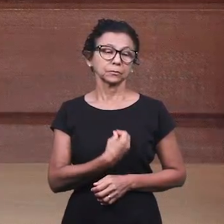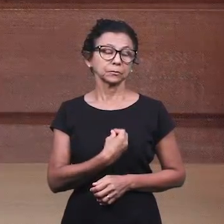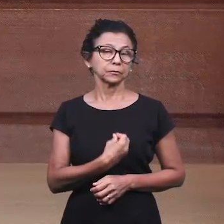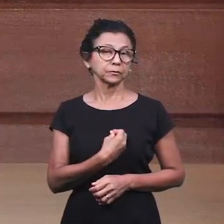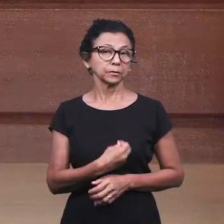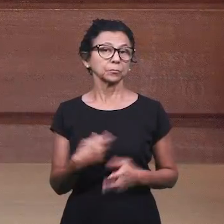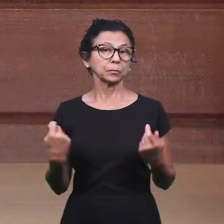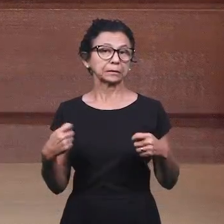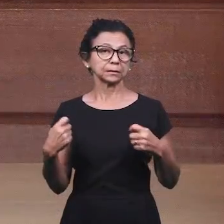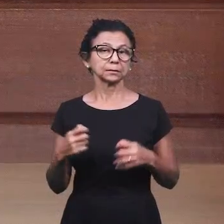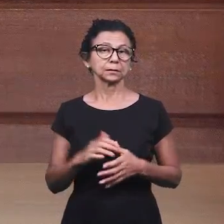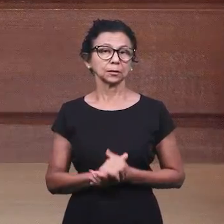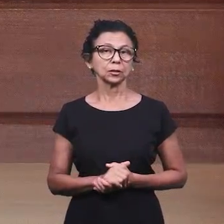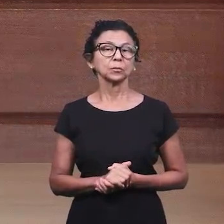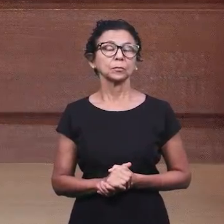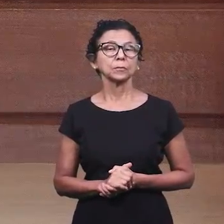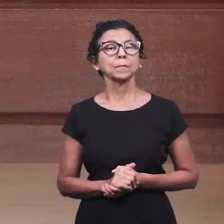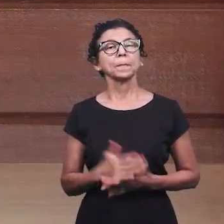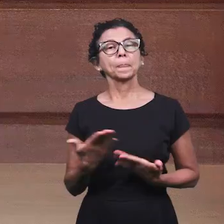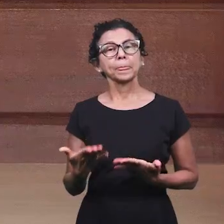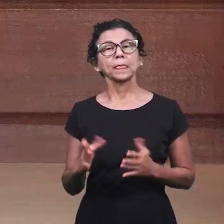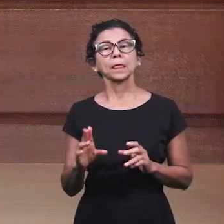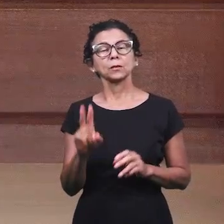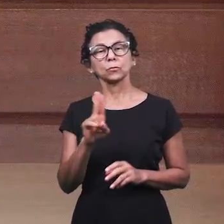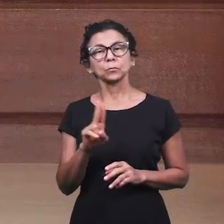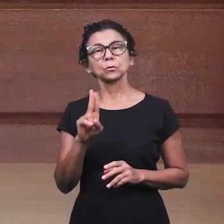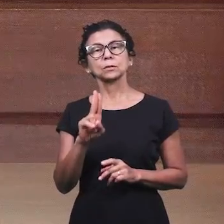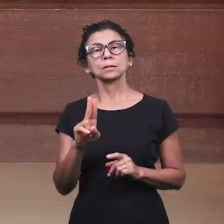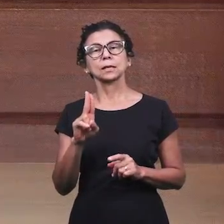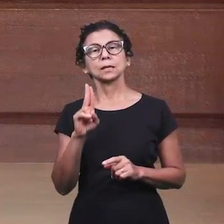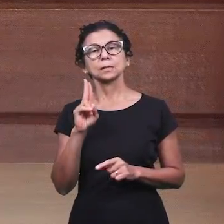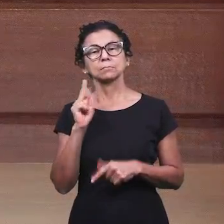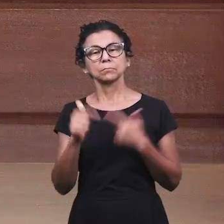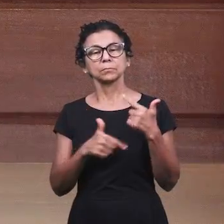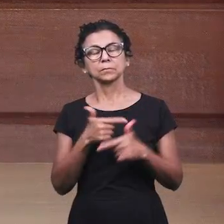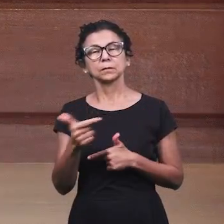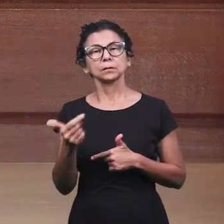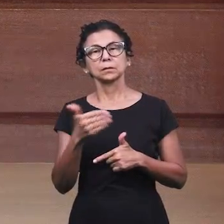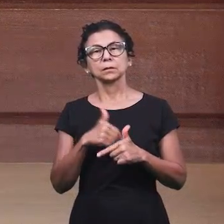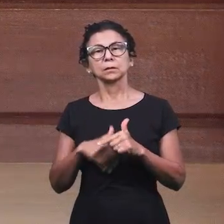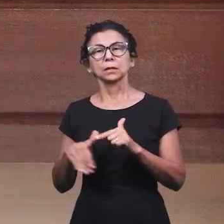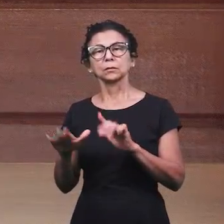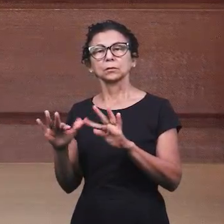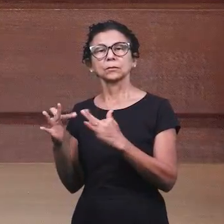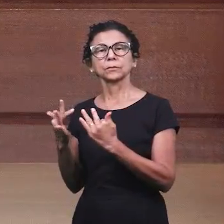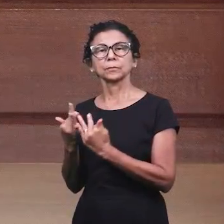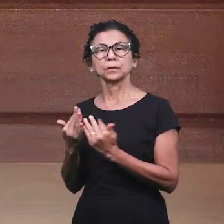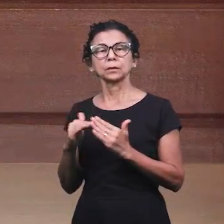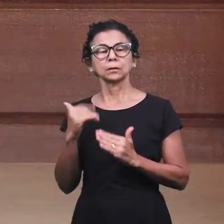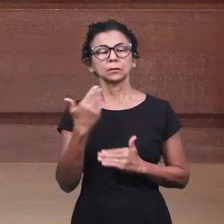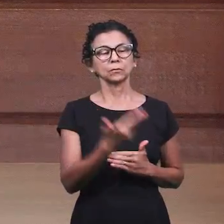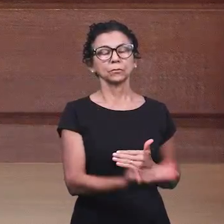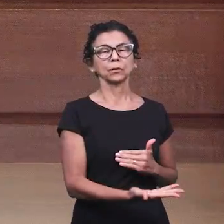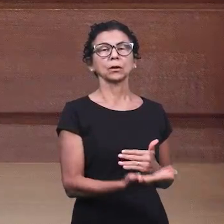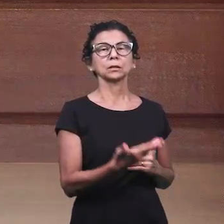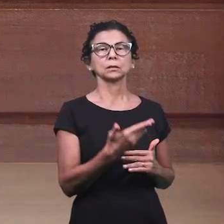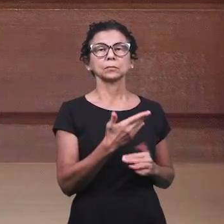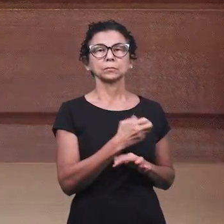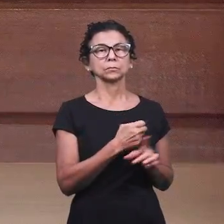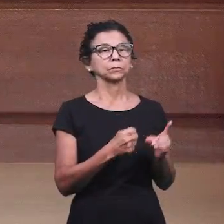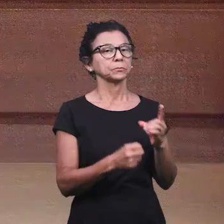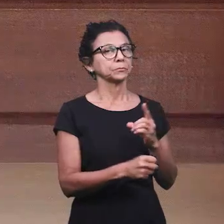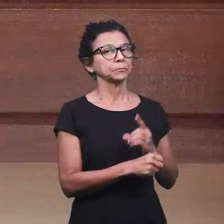entendimento de uma salvação e uma vida de uma salvação que vem da parte do Senhor. É a eleição, o chamado, o processo. O outro, ele diz